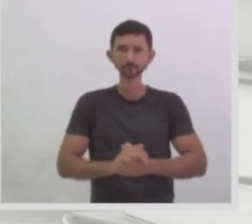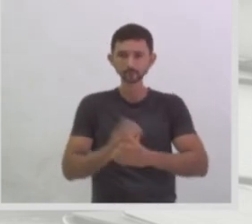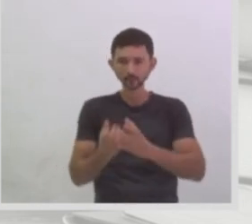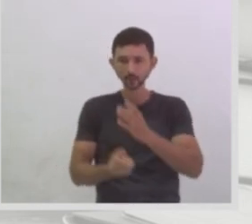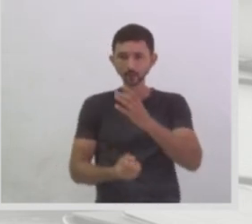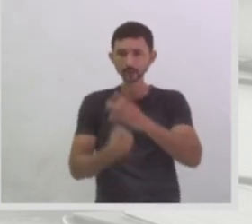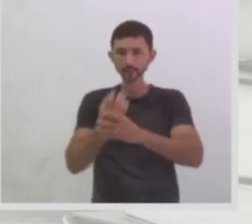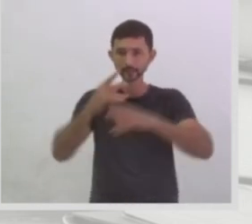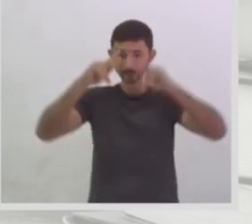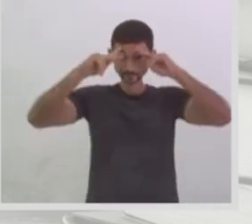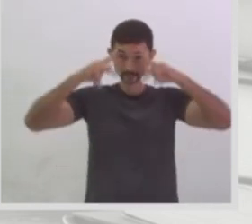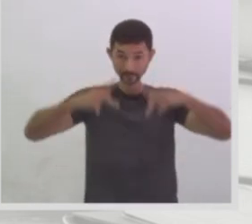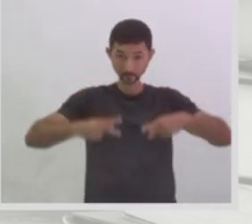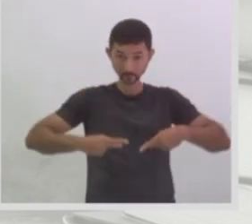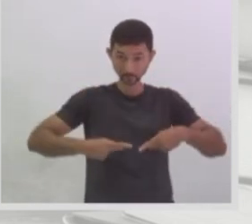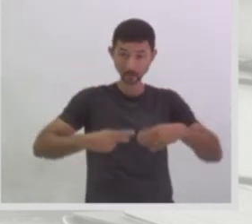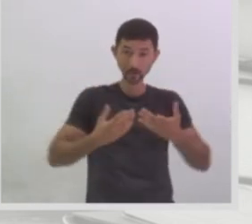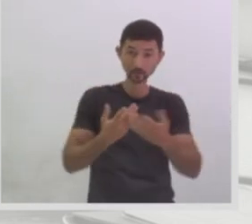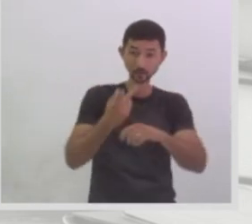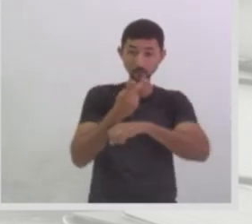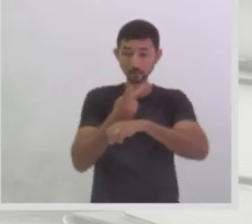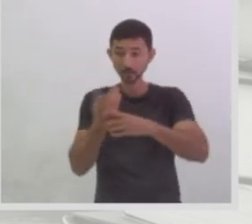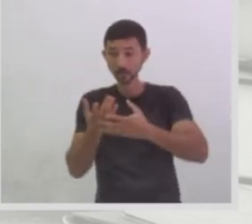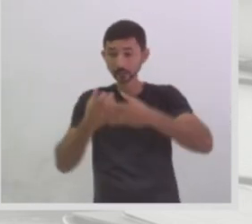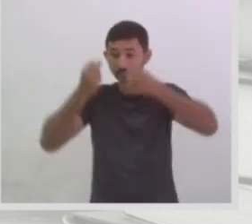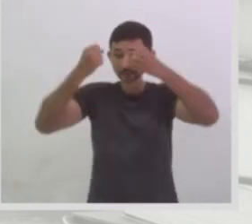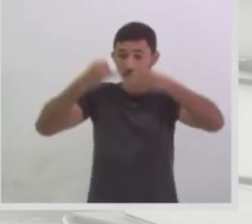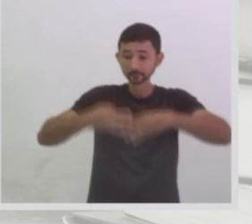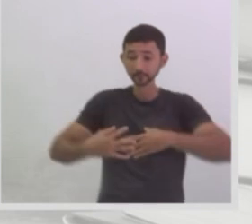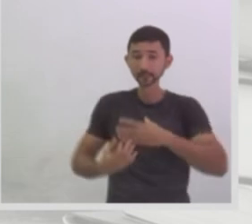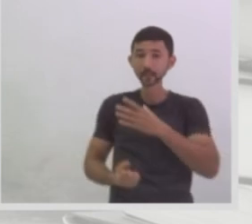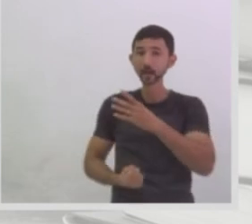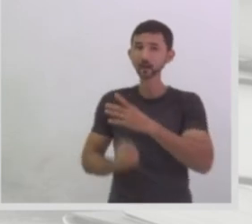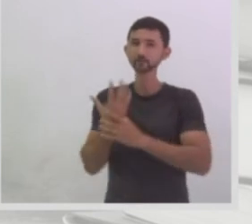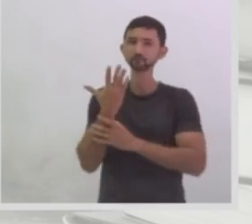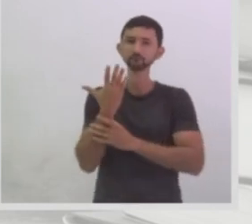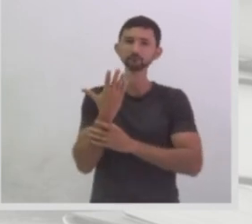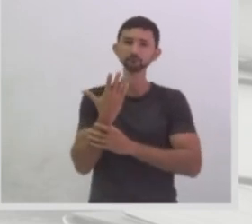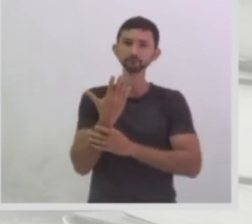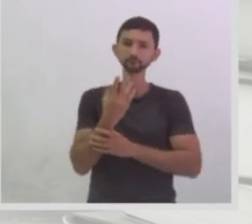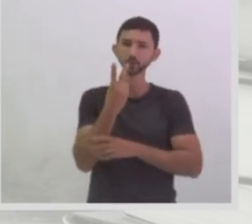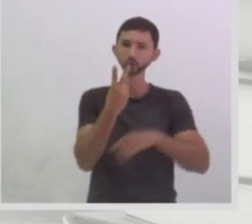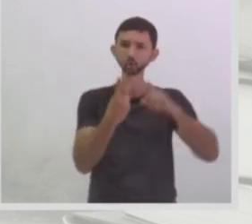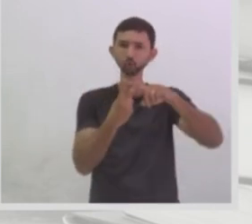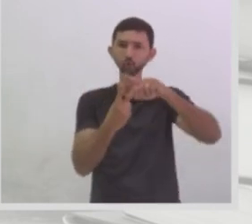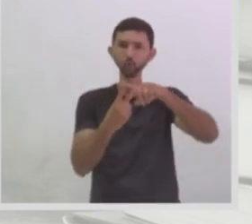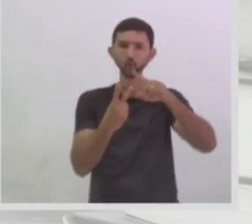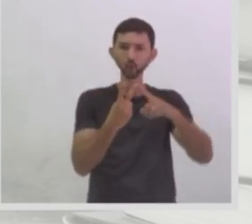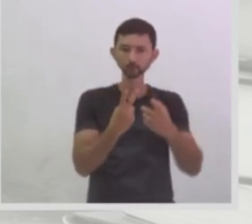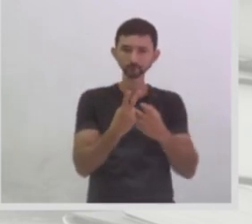humano. Buscando explicar a nossa origem, existem dois tipos básicos de teoria. A teoria da